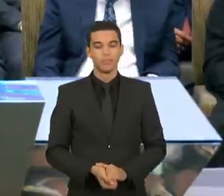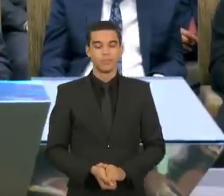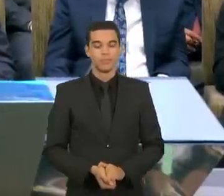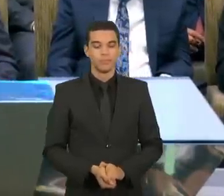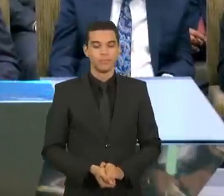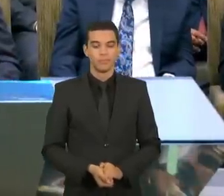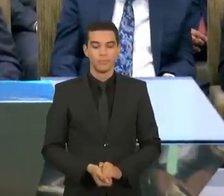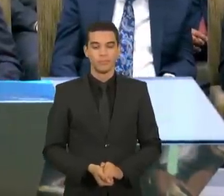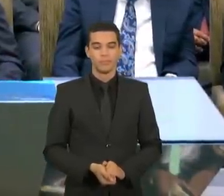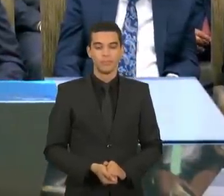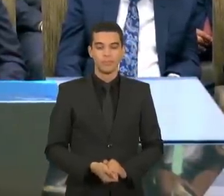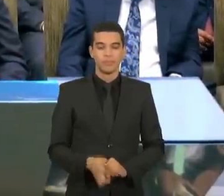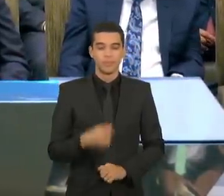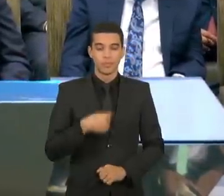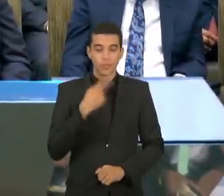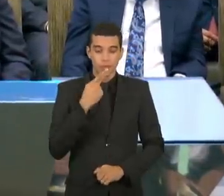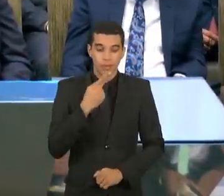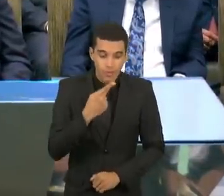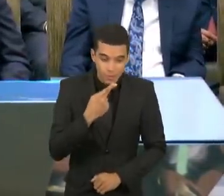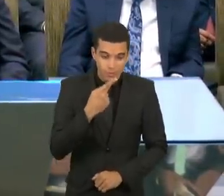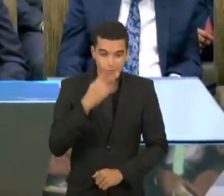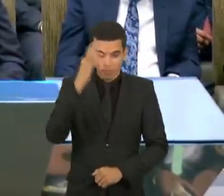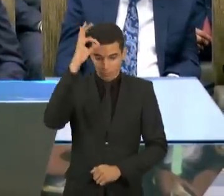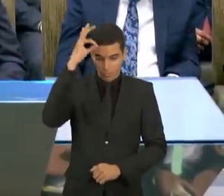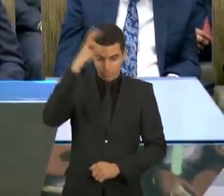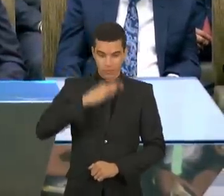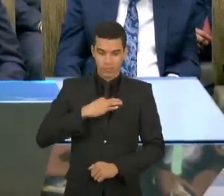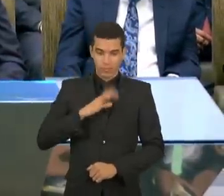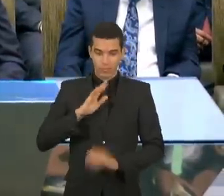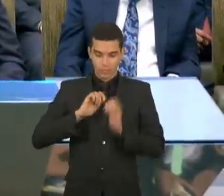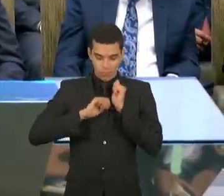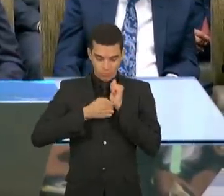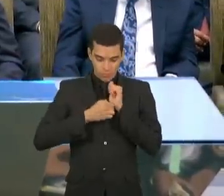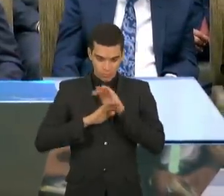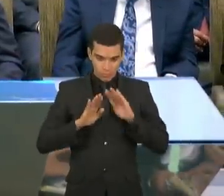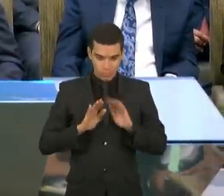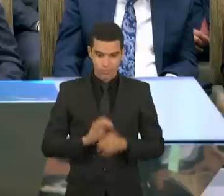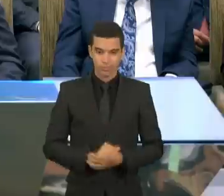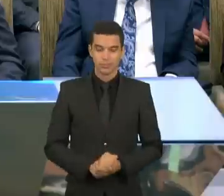Eu ia dizer um negócio, mas o Espírito Santo proibiu. Disse, não diga não, isso é segredo entre mim e você.